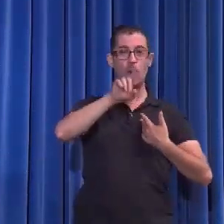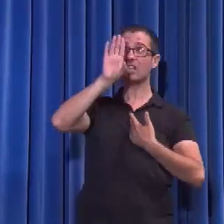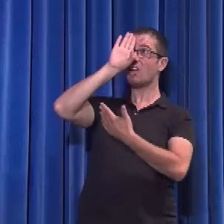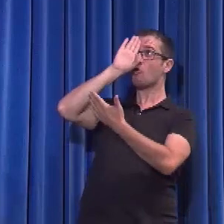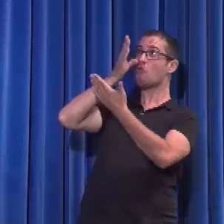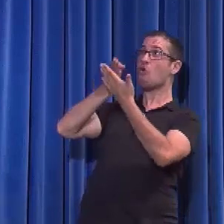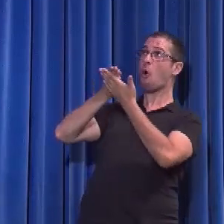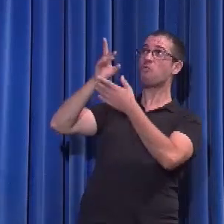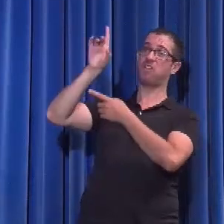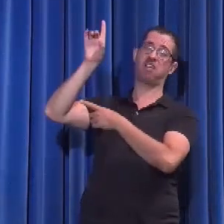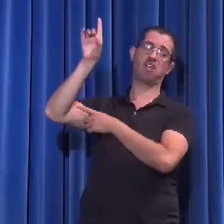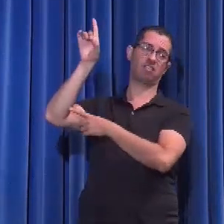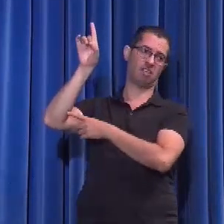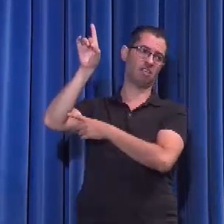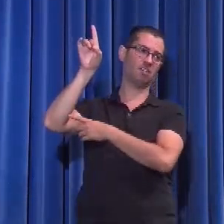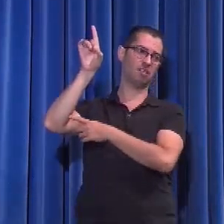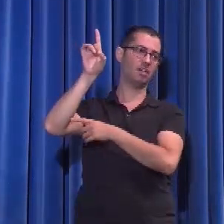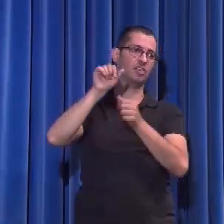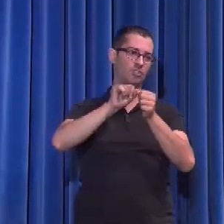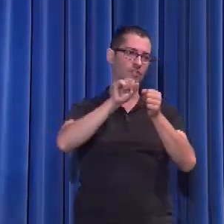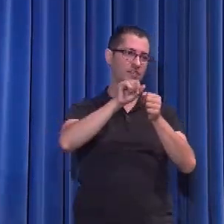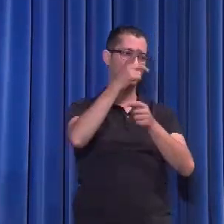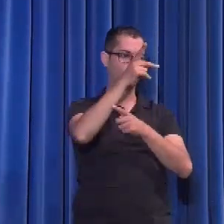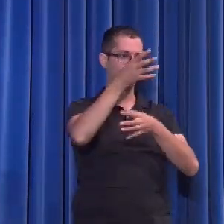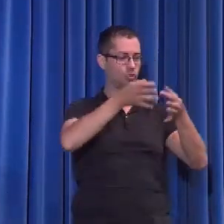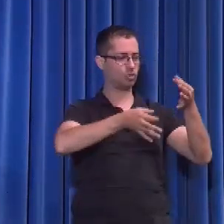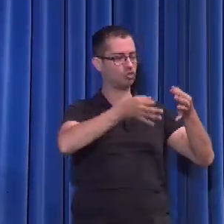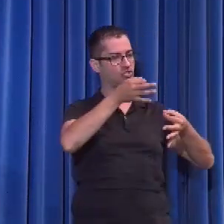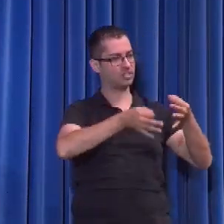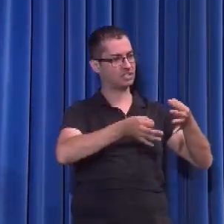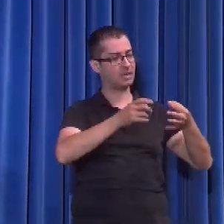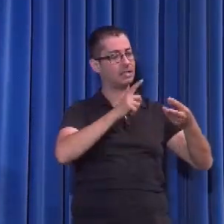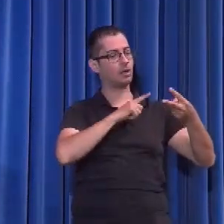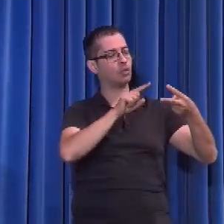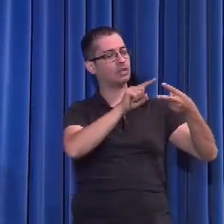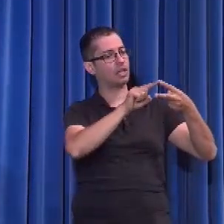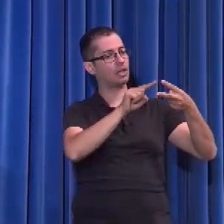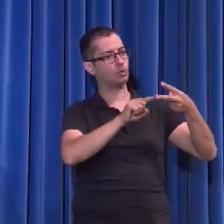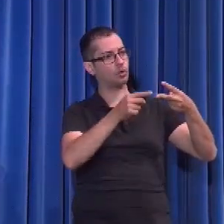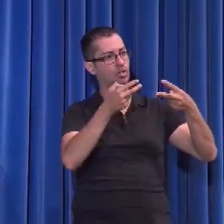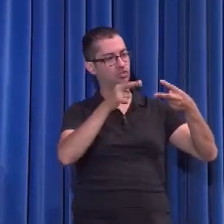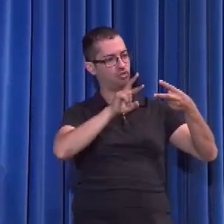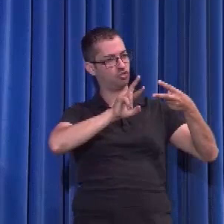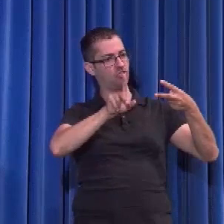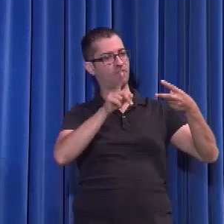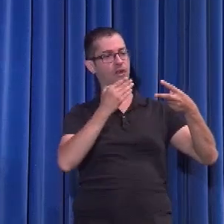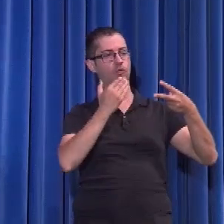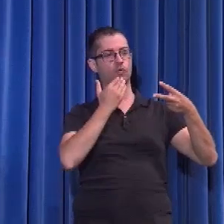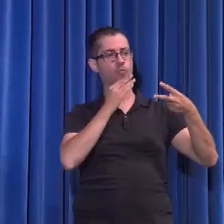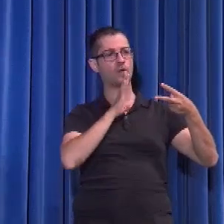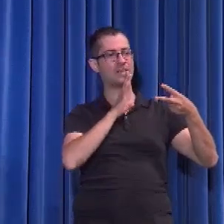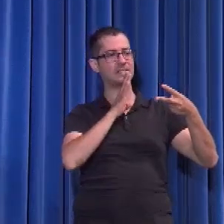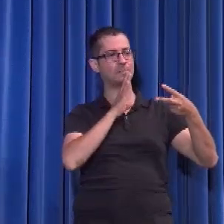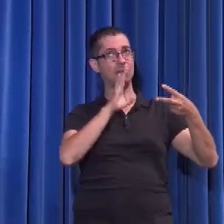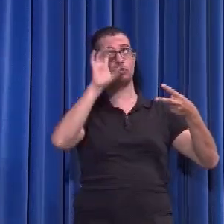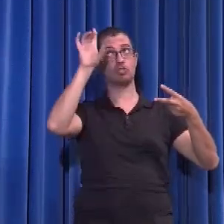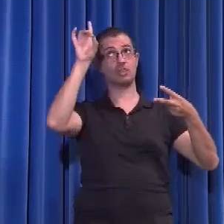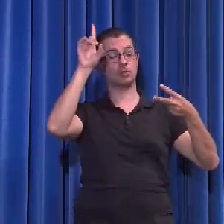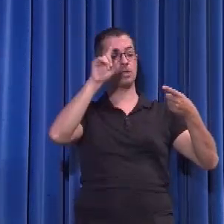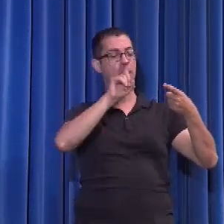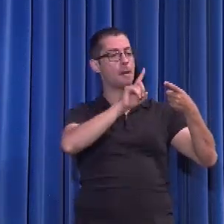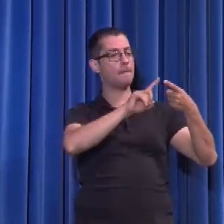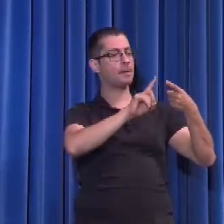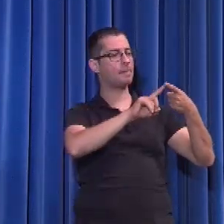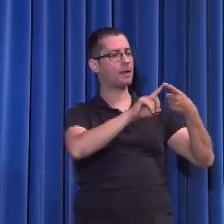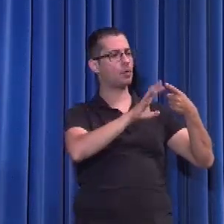seu juízo e a sua justiça. E então eu falo para vocês de dois tipos de conhecimento de Deus. O